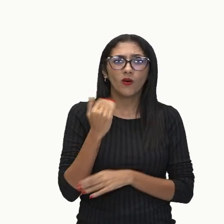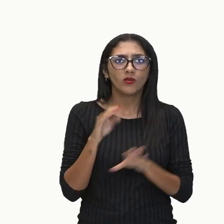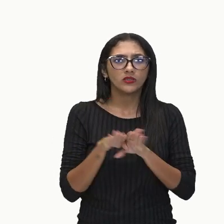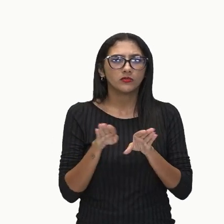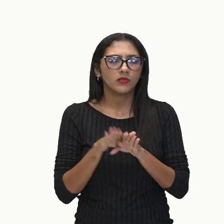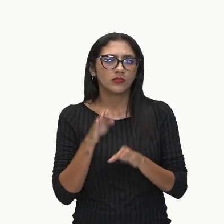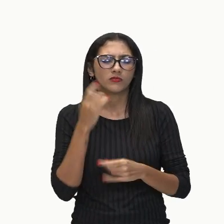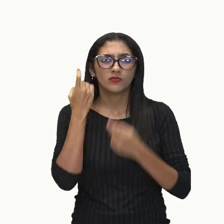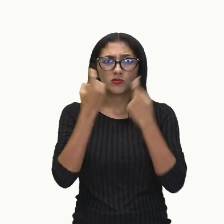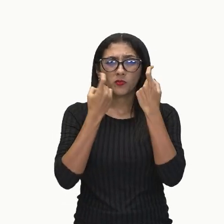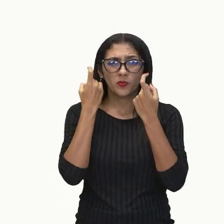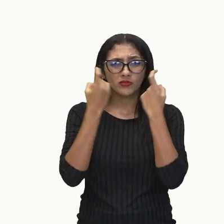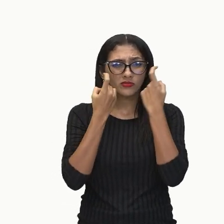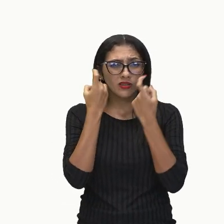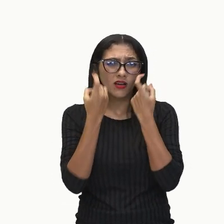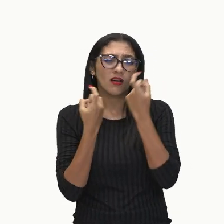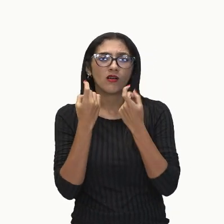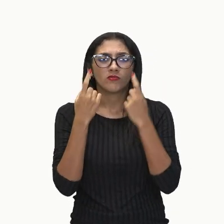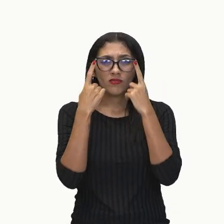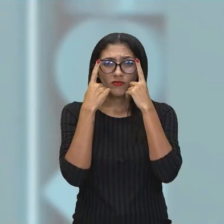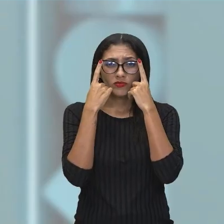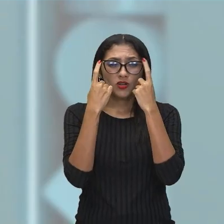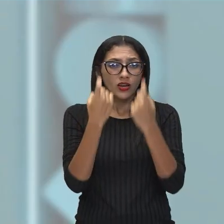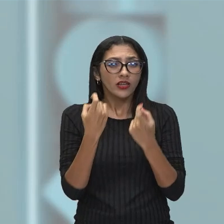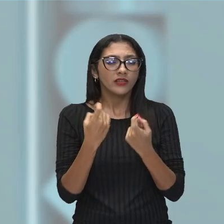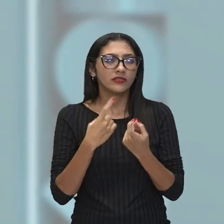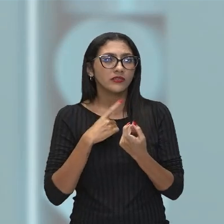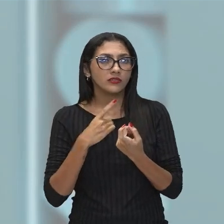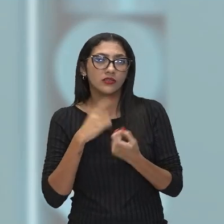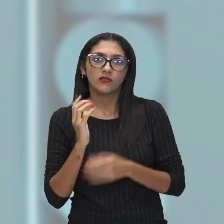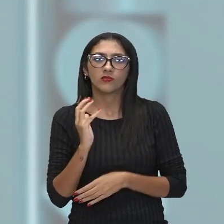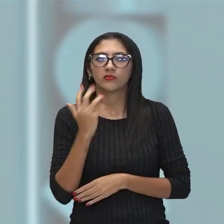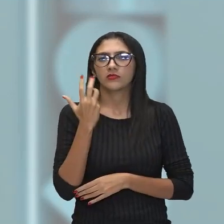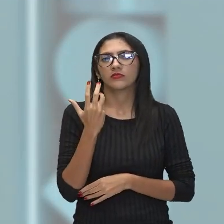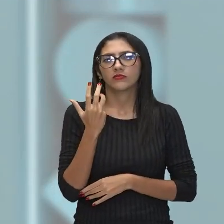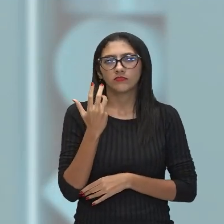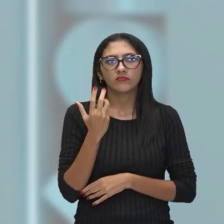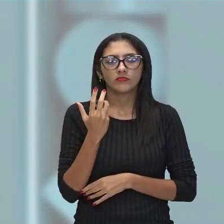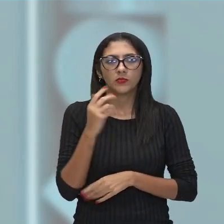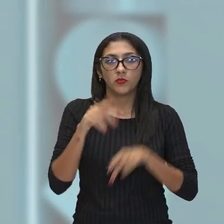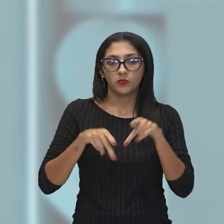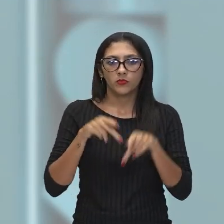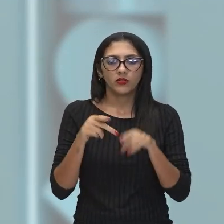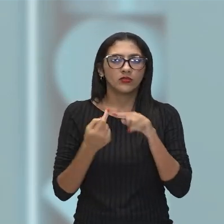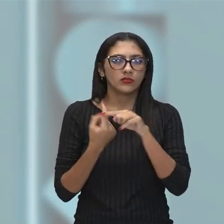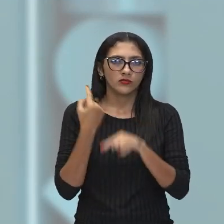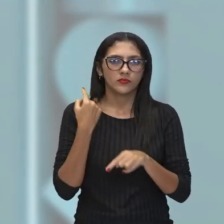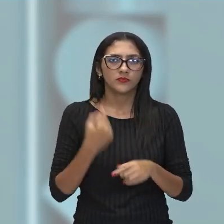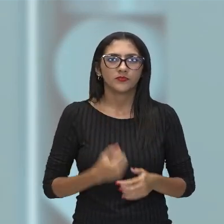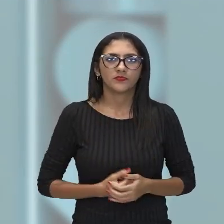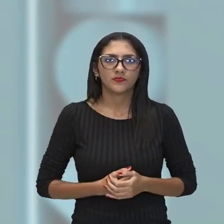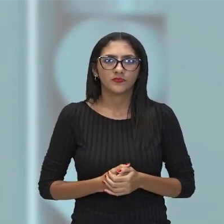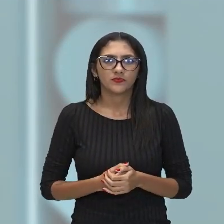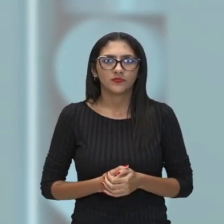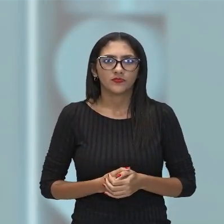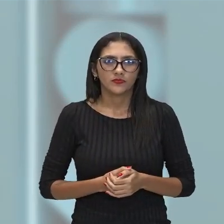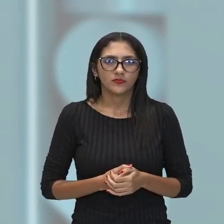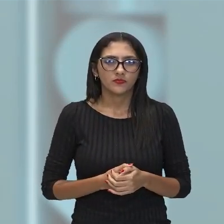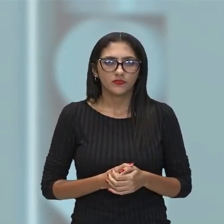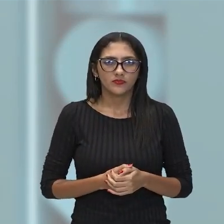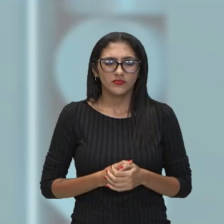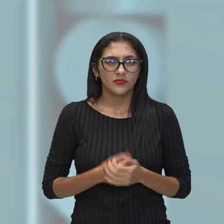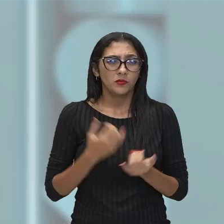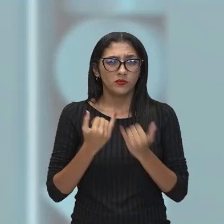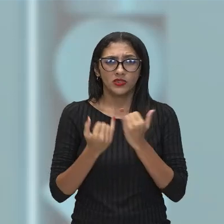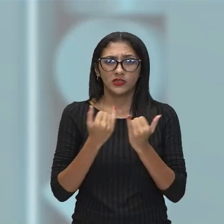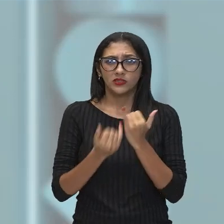tensão que passou a fazer parte da vida das pessoas e percebo que ficou como se fosse algo comum.